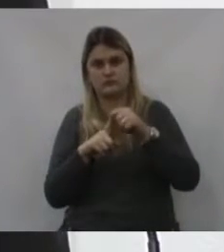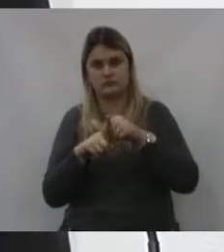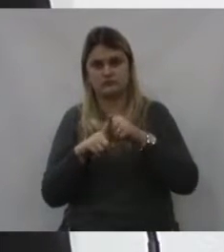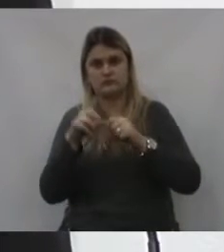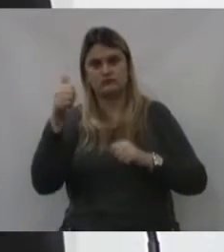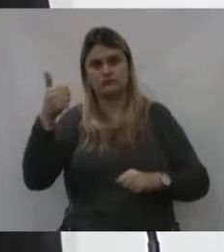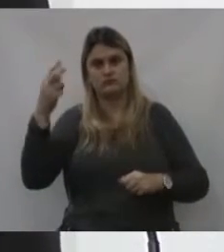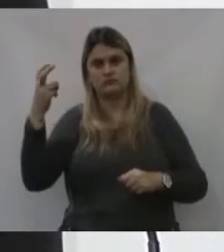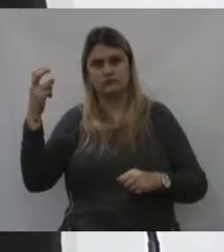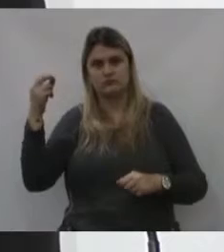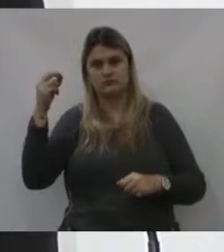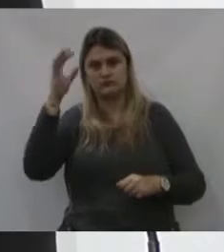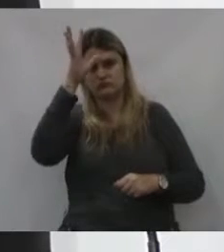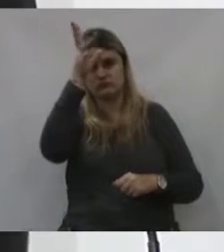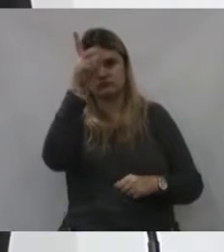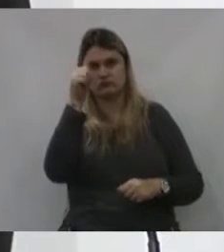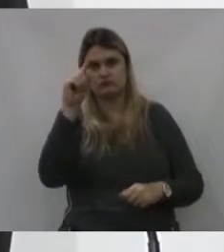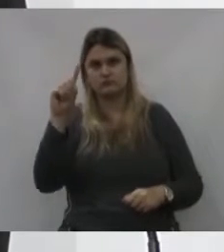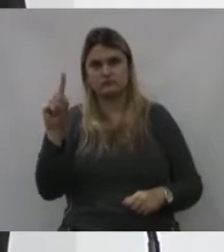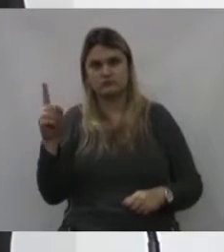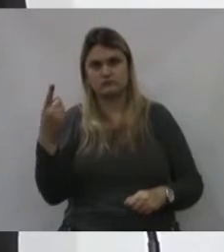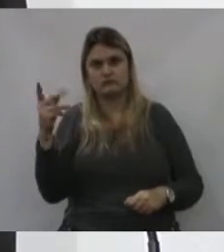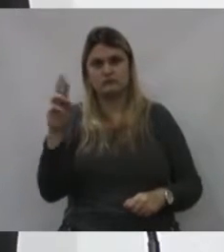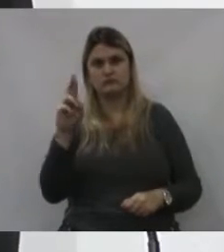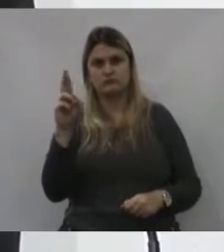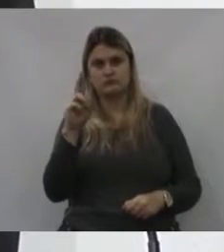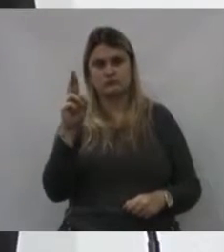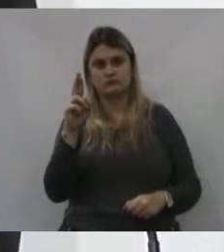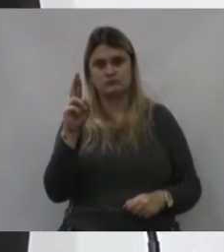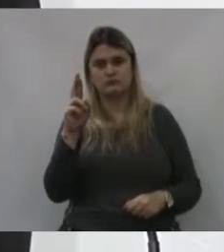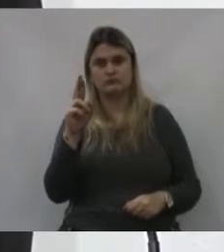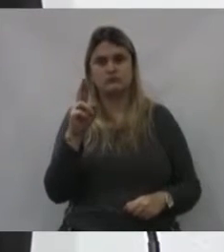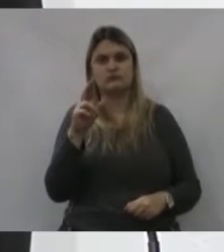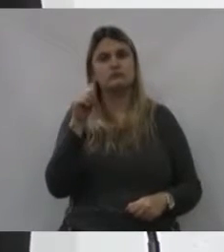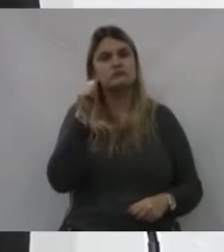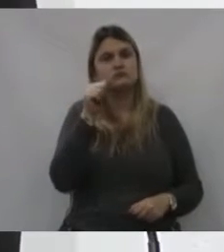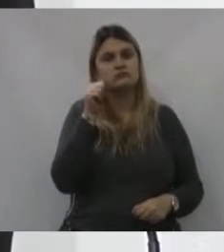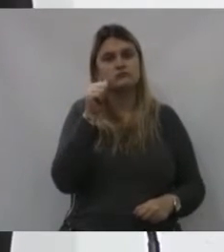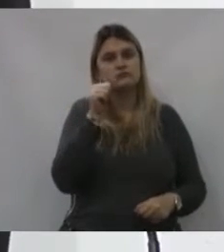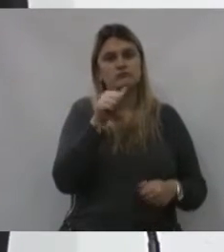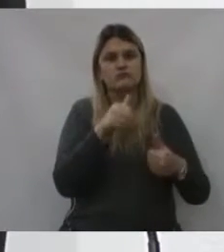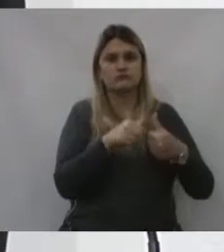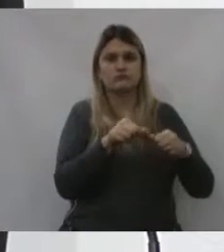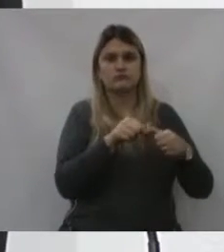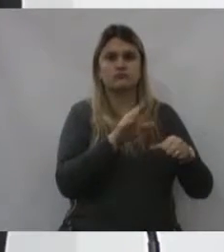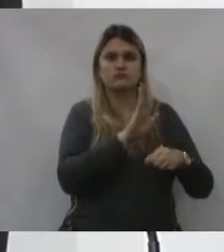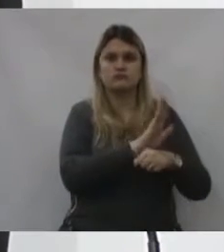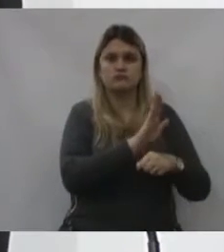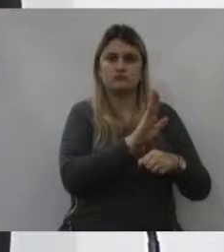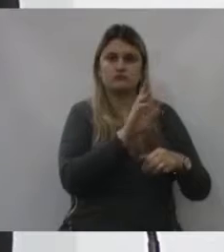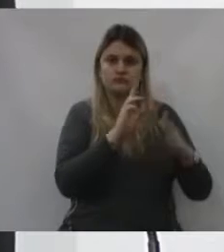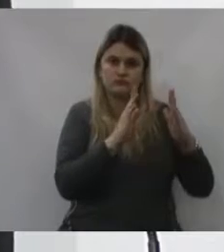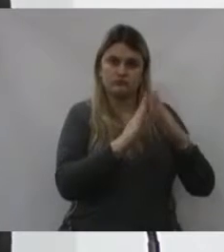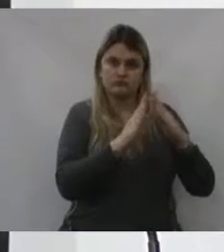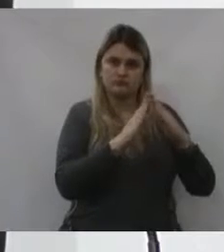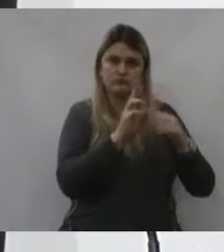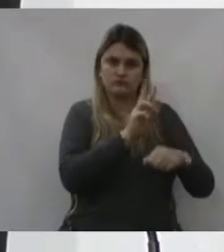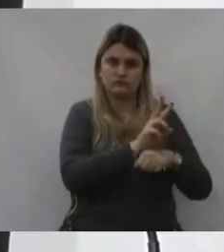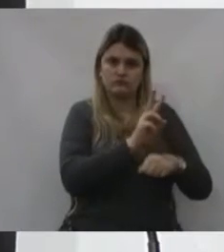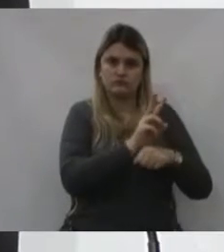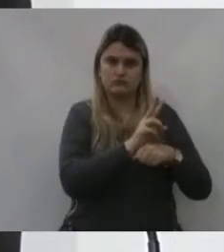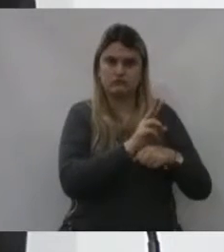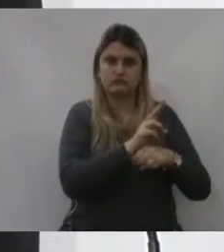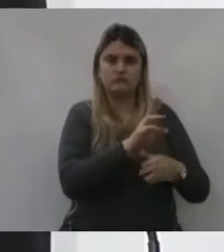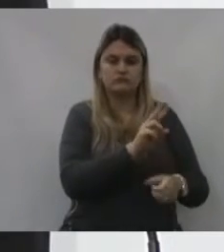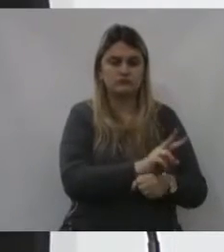mês. 150 galinhas, R$1.000, que é um trabalho para aquela mulher, a dona de casa